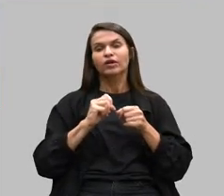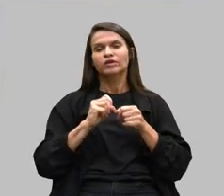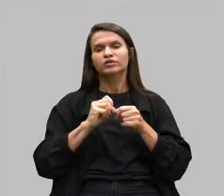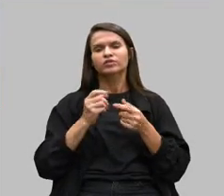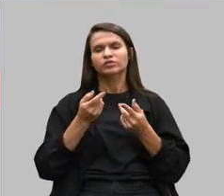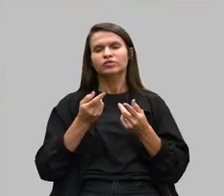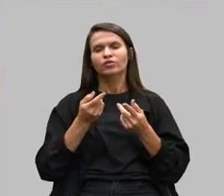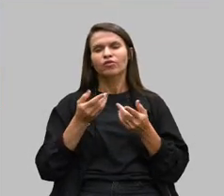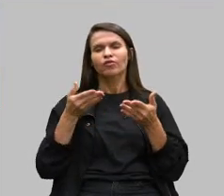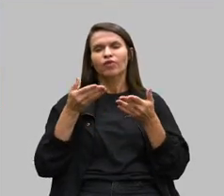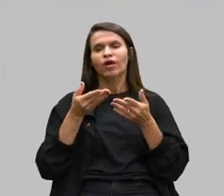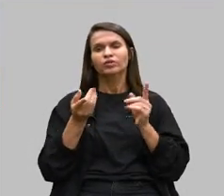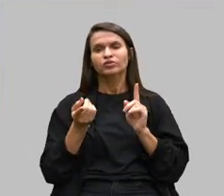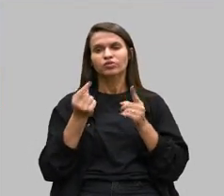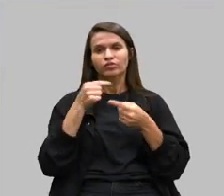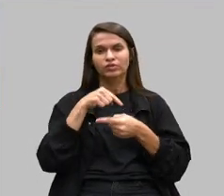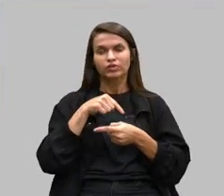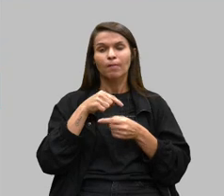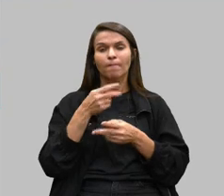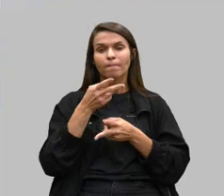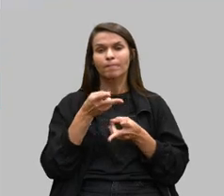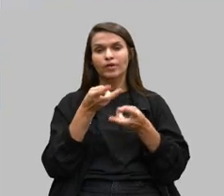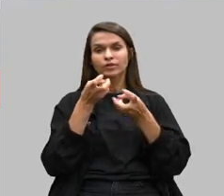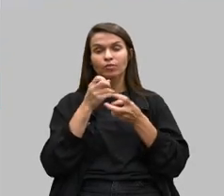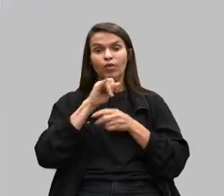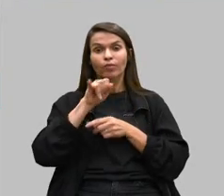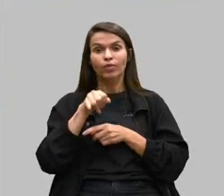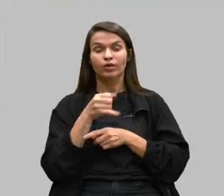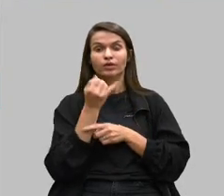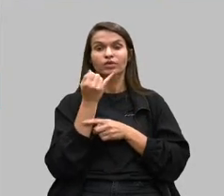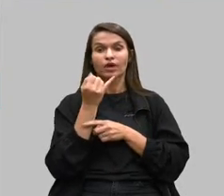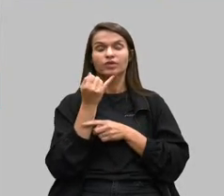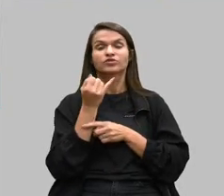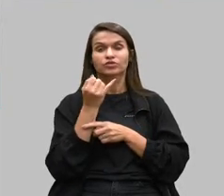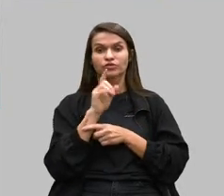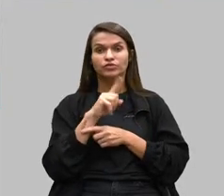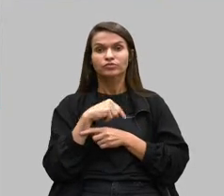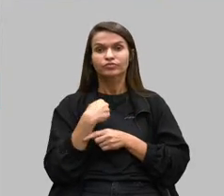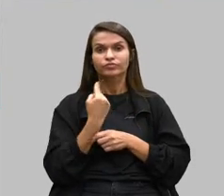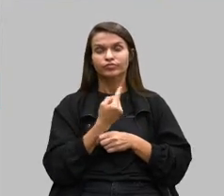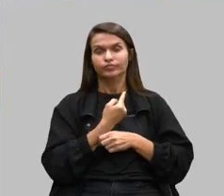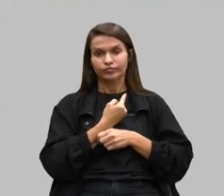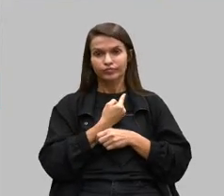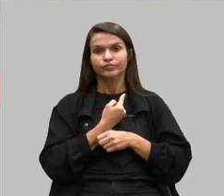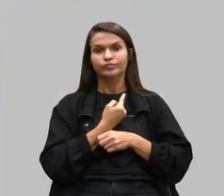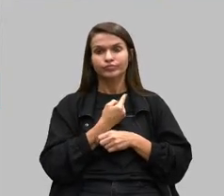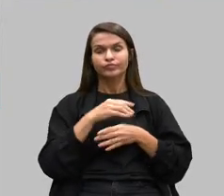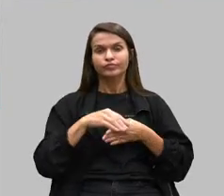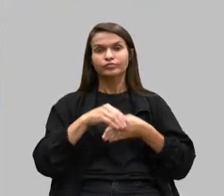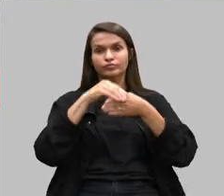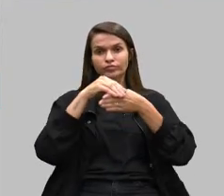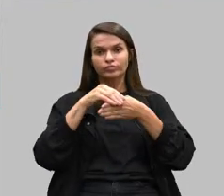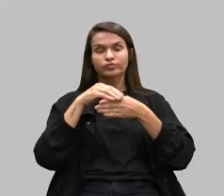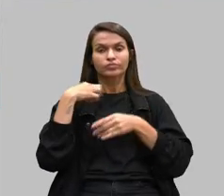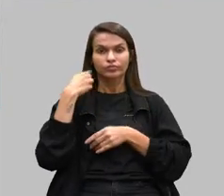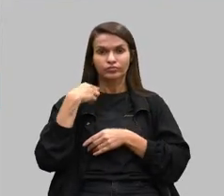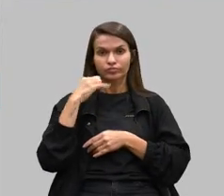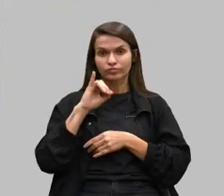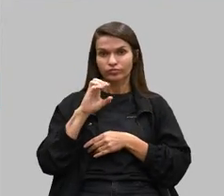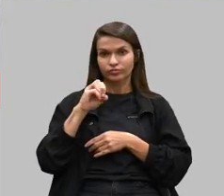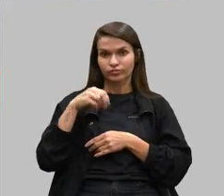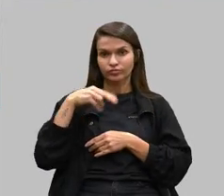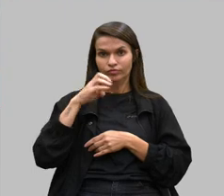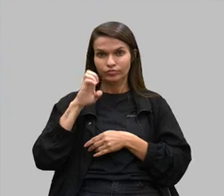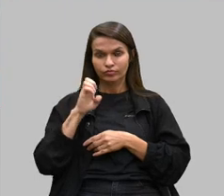deputada Lohana e eu vejo aqui né uma oportunidade ímpar da gente né sobre liderança aqui da deputada Ione Pinheiro